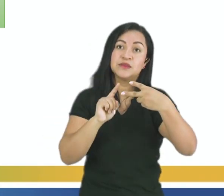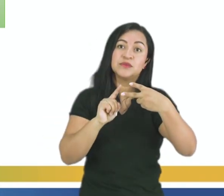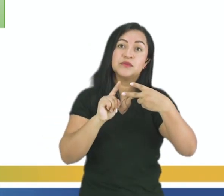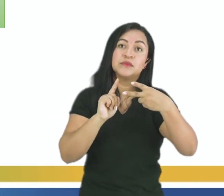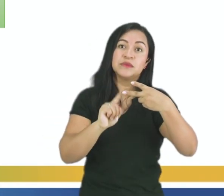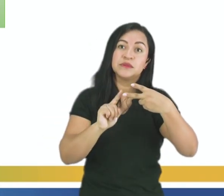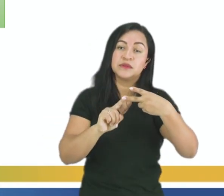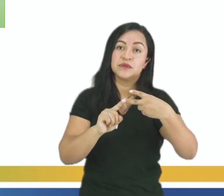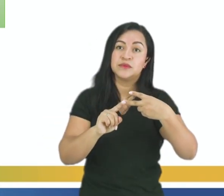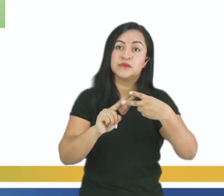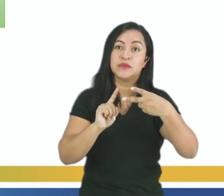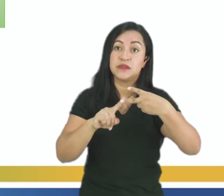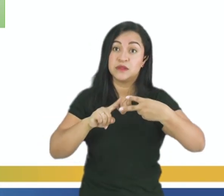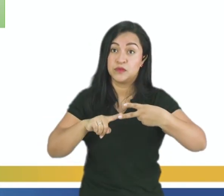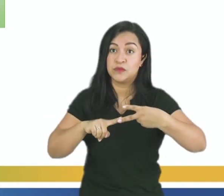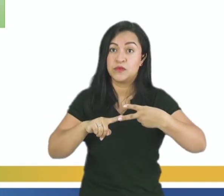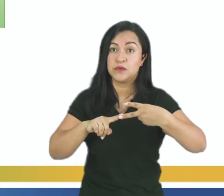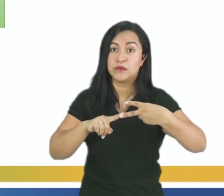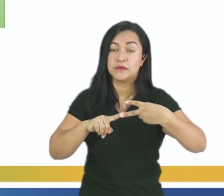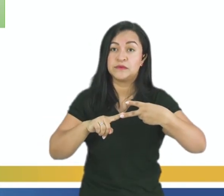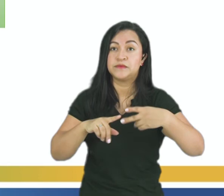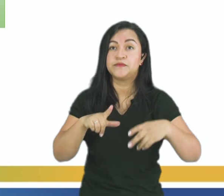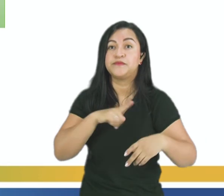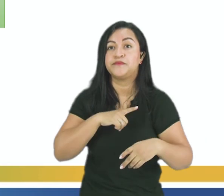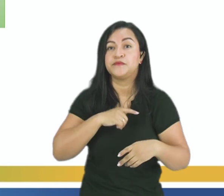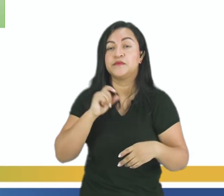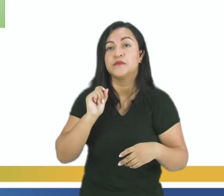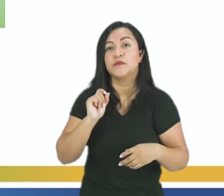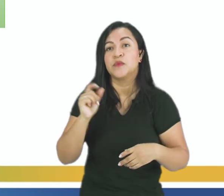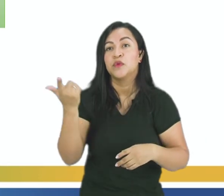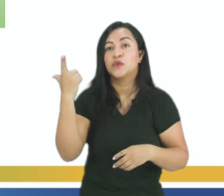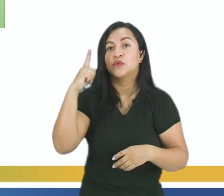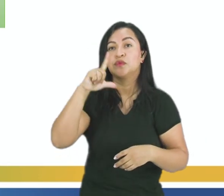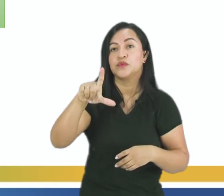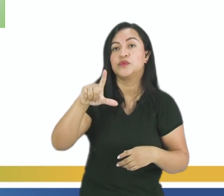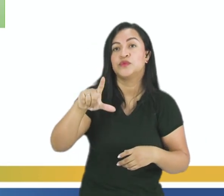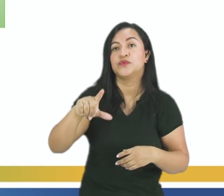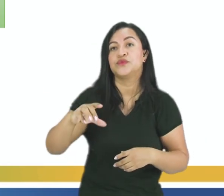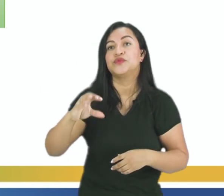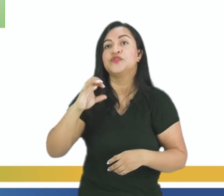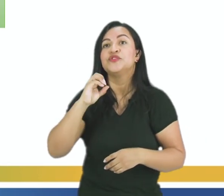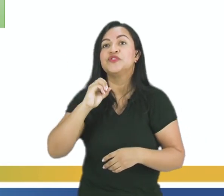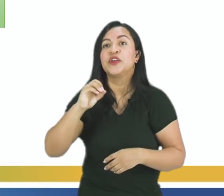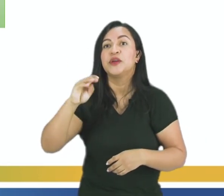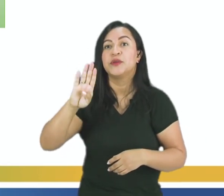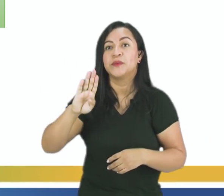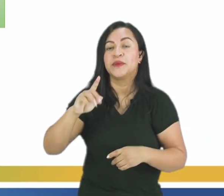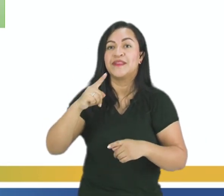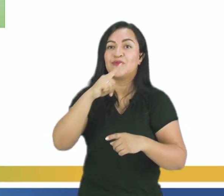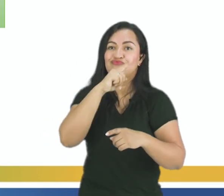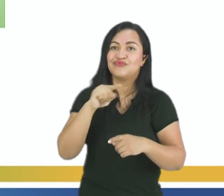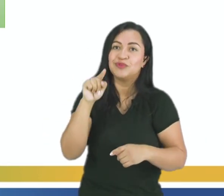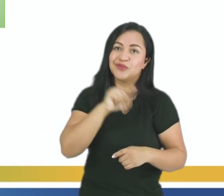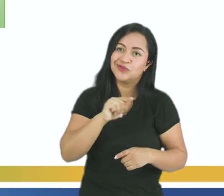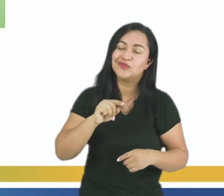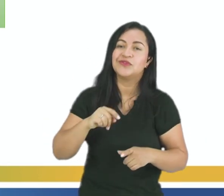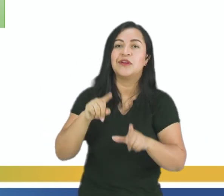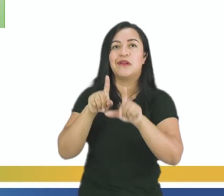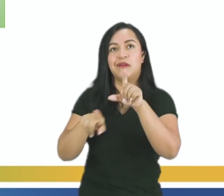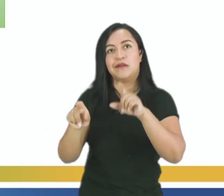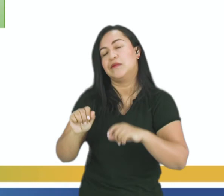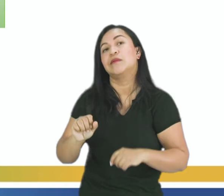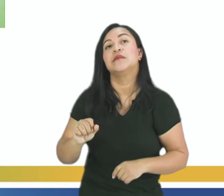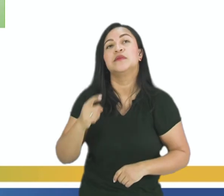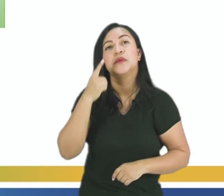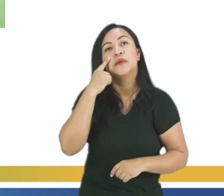de número 2, aí, da segunda equação, nós conseguiremos chegar no resultado de 0b, cancelando então essa incógnita. Então, observe como